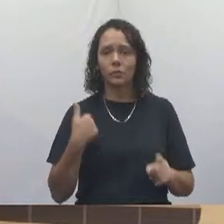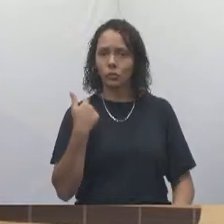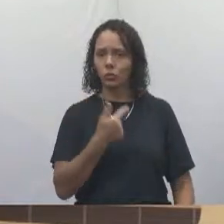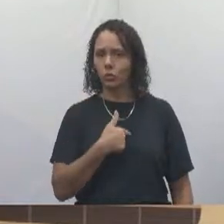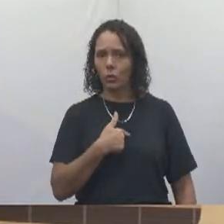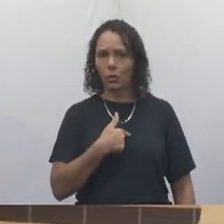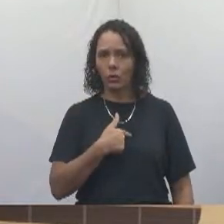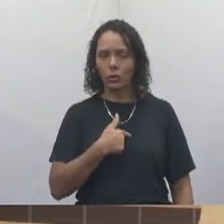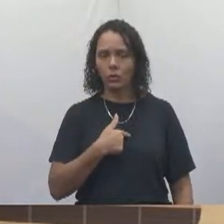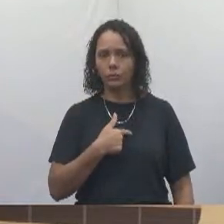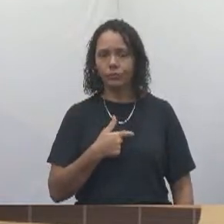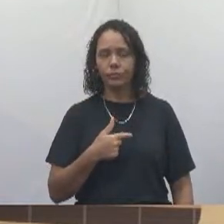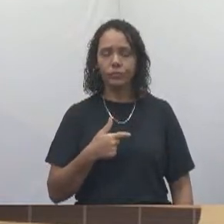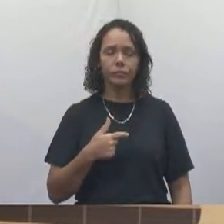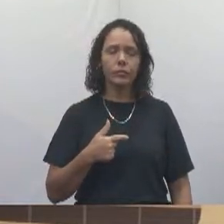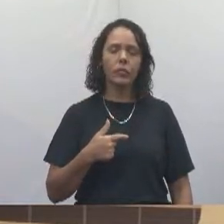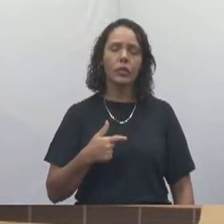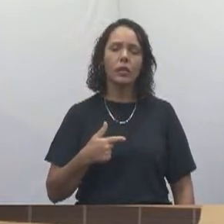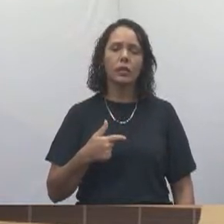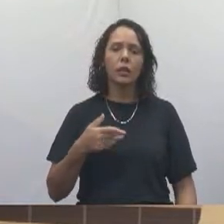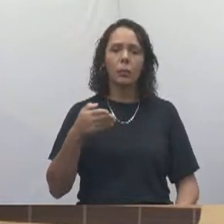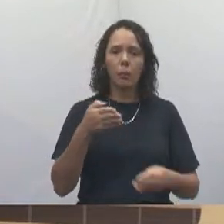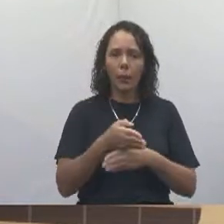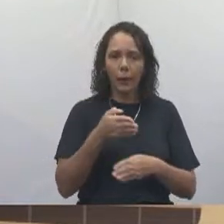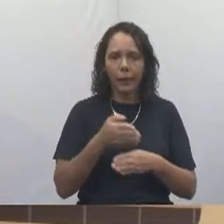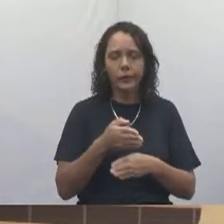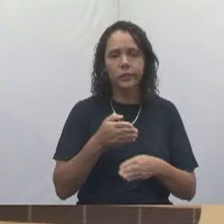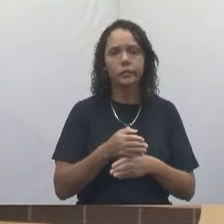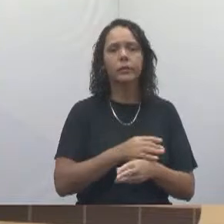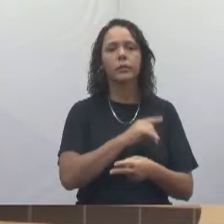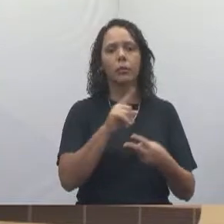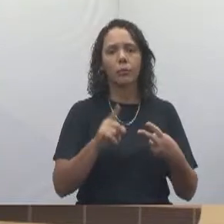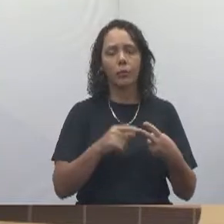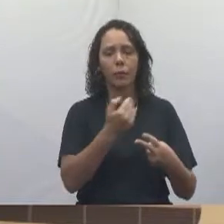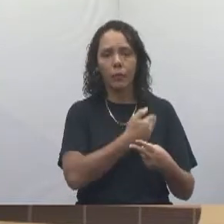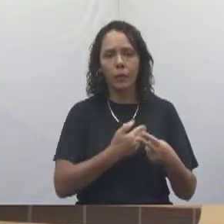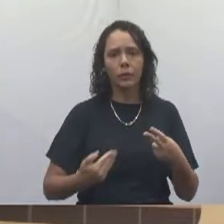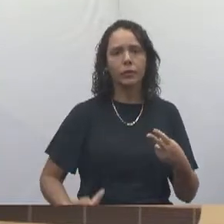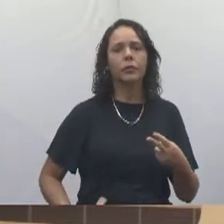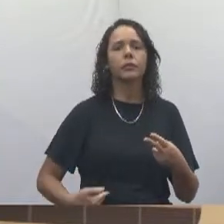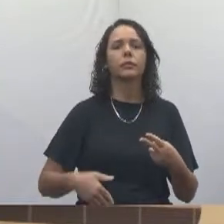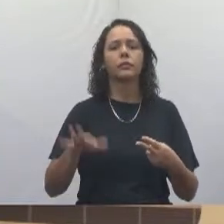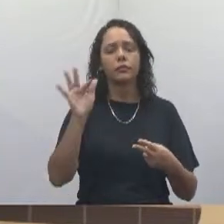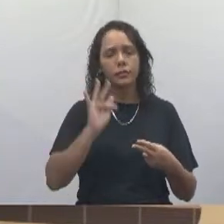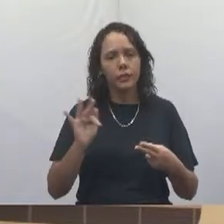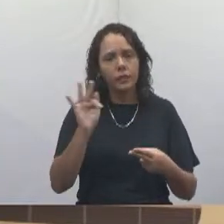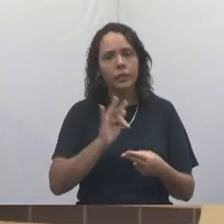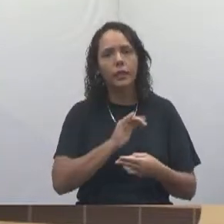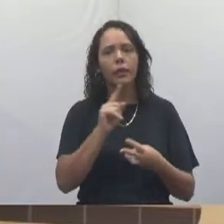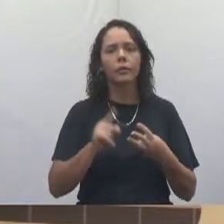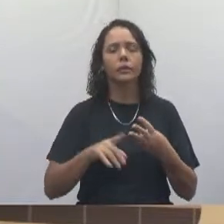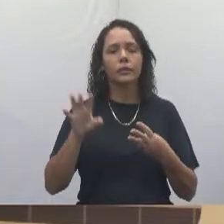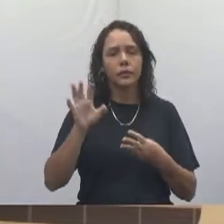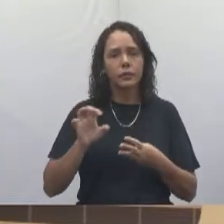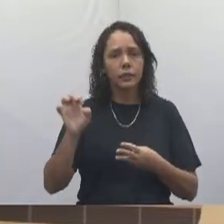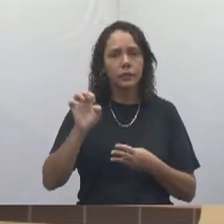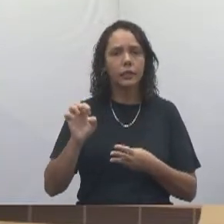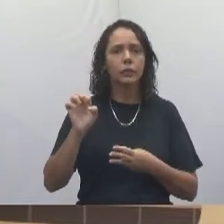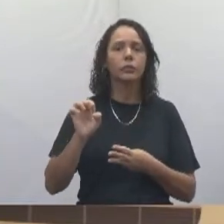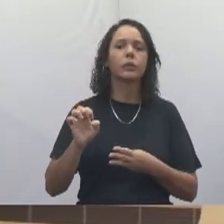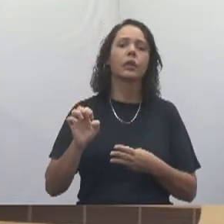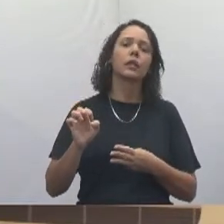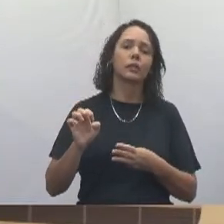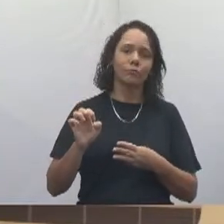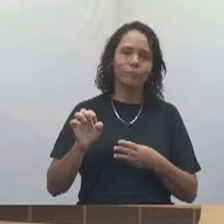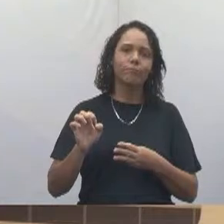federal e a participação do governo estadual, está fazendo demagogia barata, demagogia sem